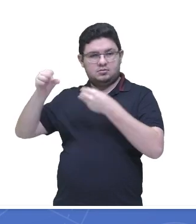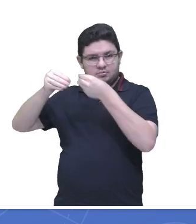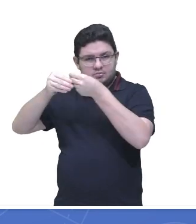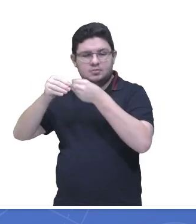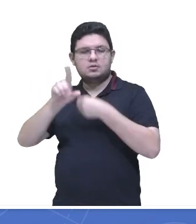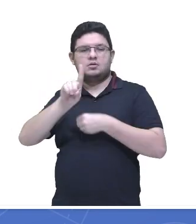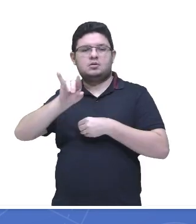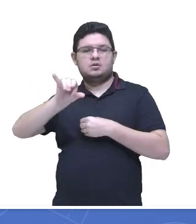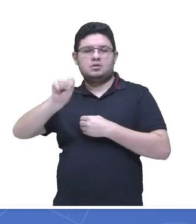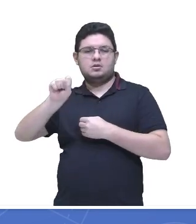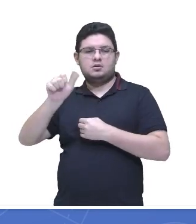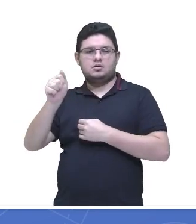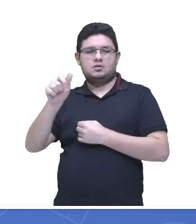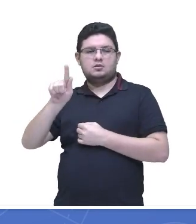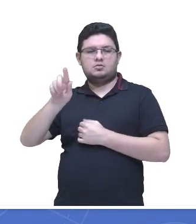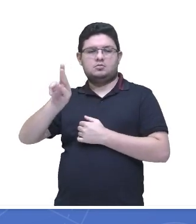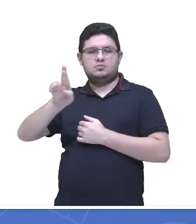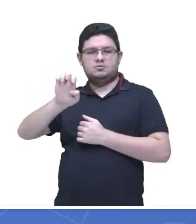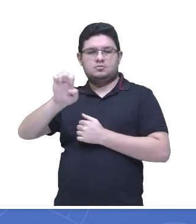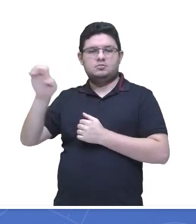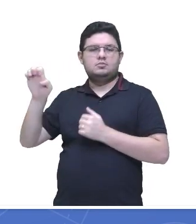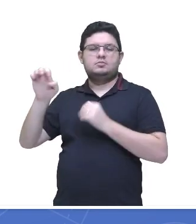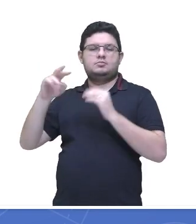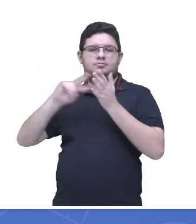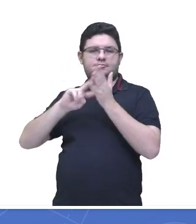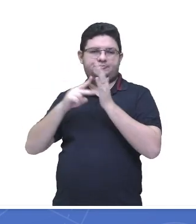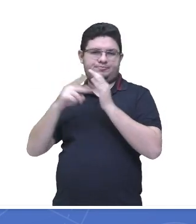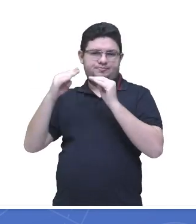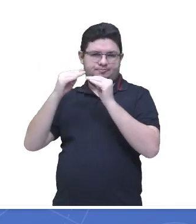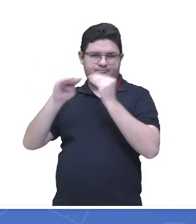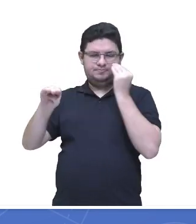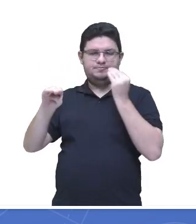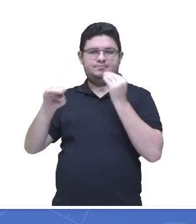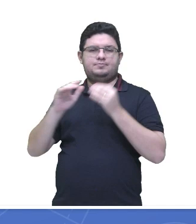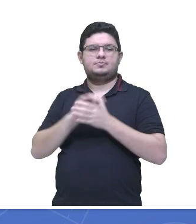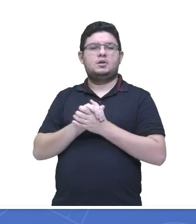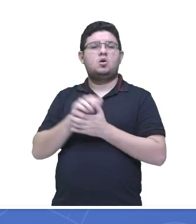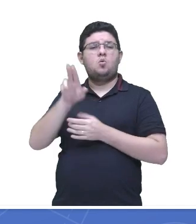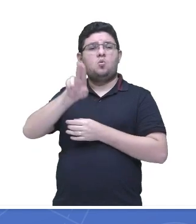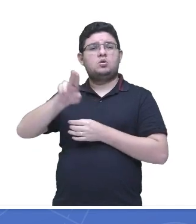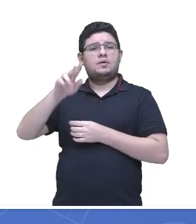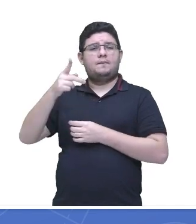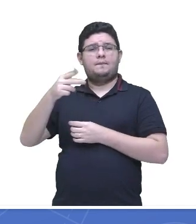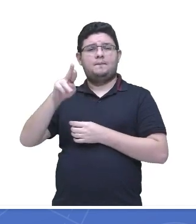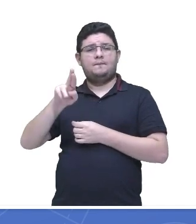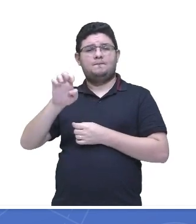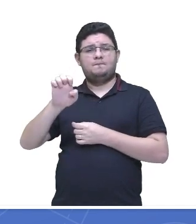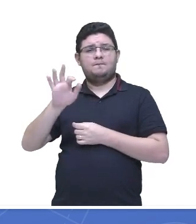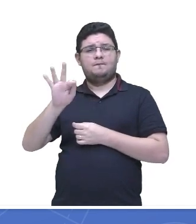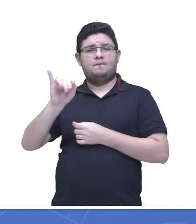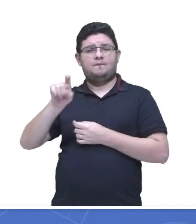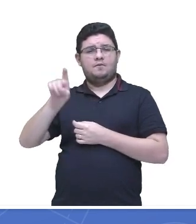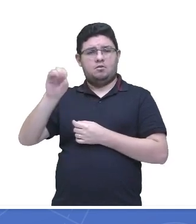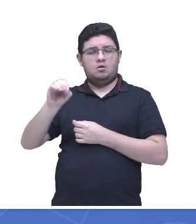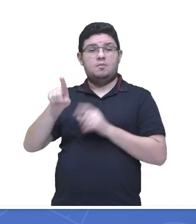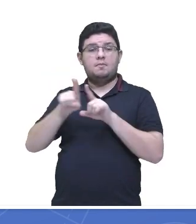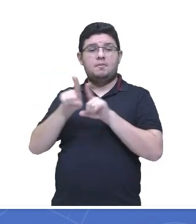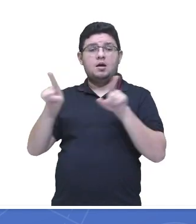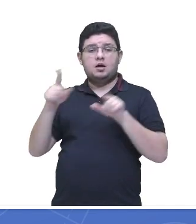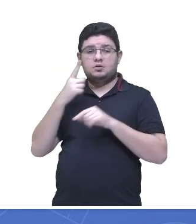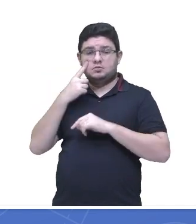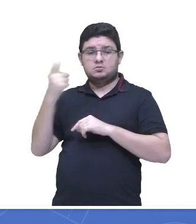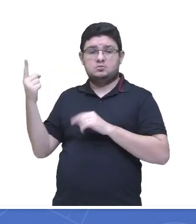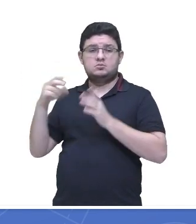criei outra palavra utilizando um prefixo, ok? Só que esse prefixo aqui, ele vai